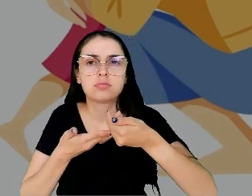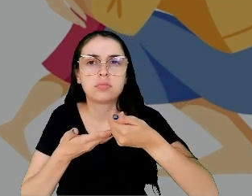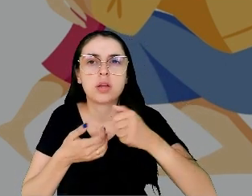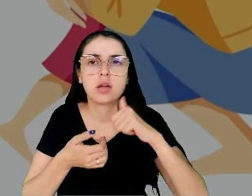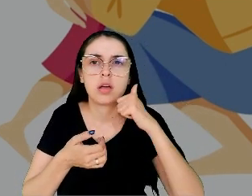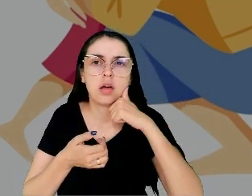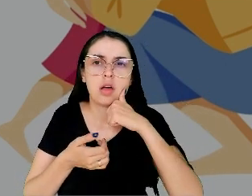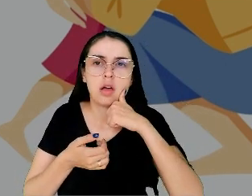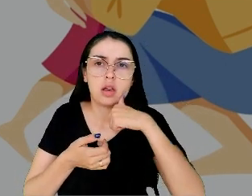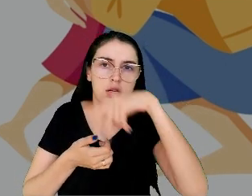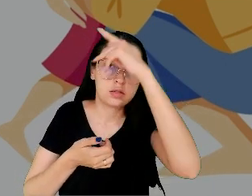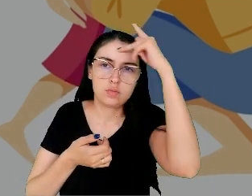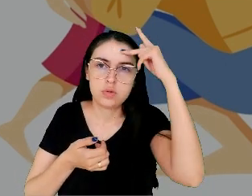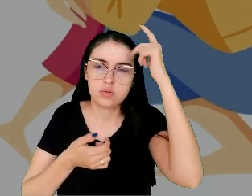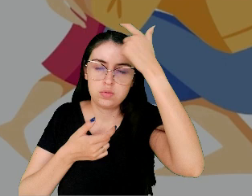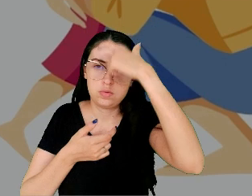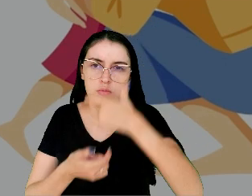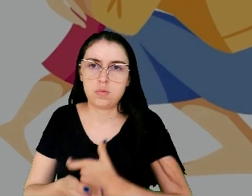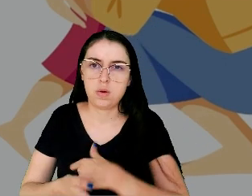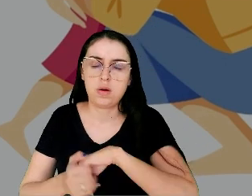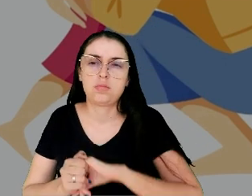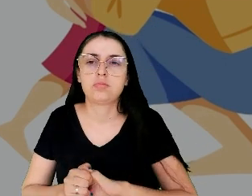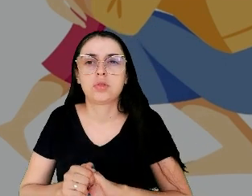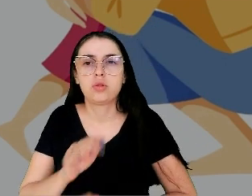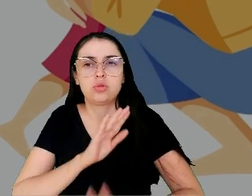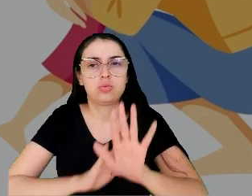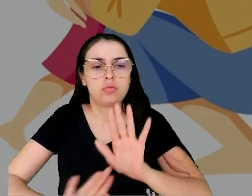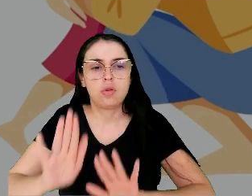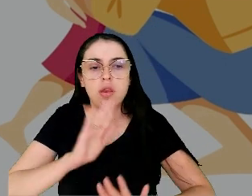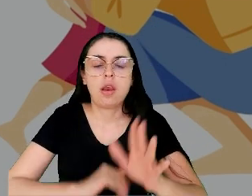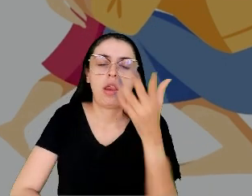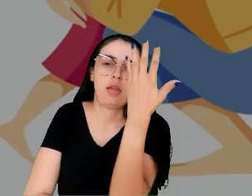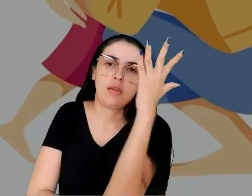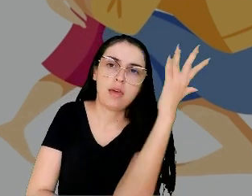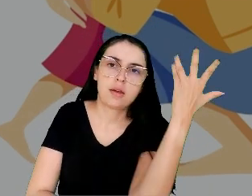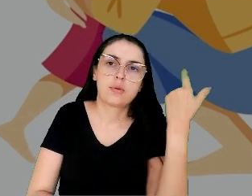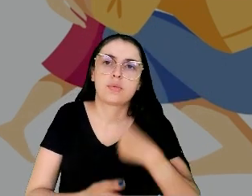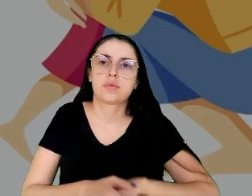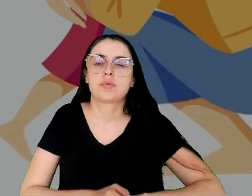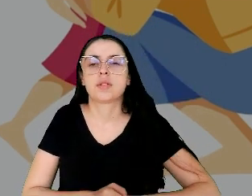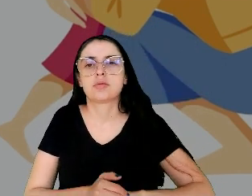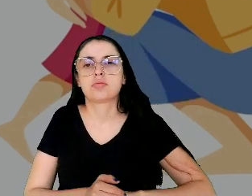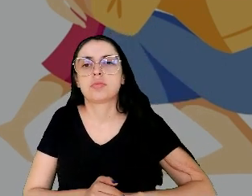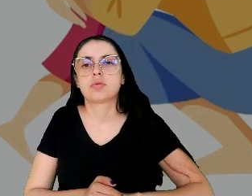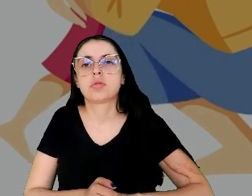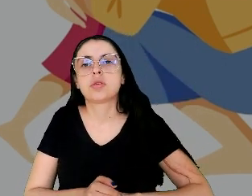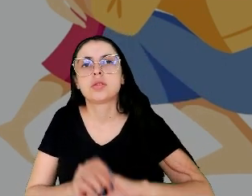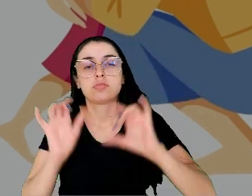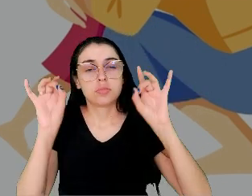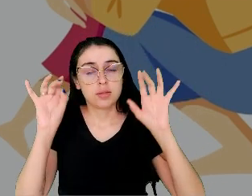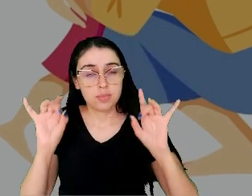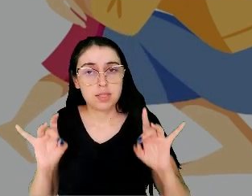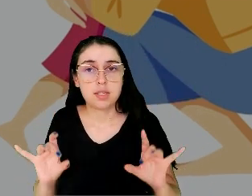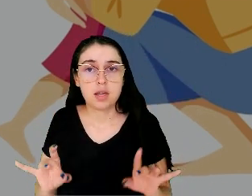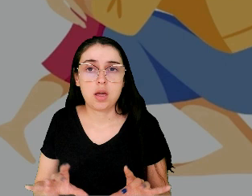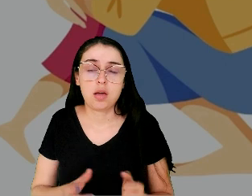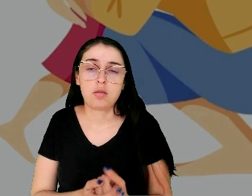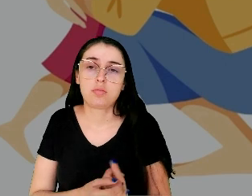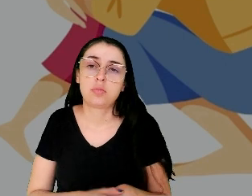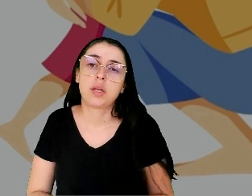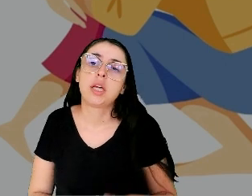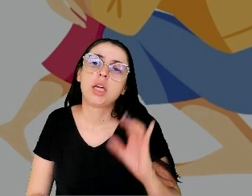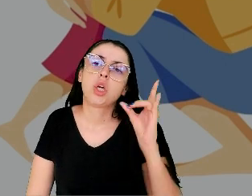homem. Enfim, se nós não cuidarmos da natureza e desses aspectos de uma visão